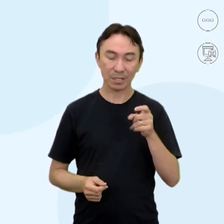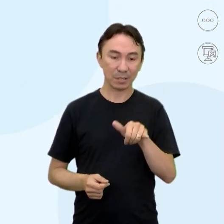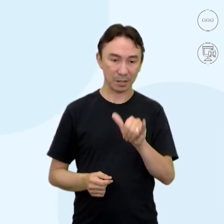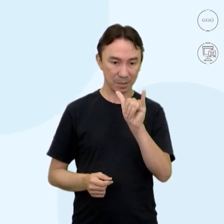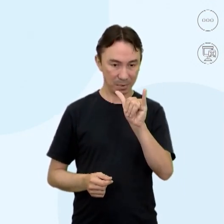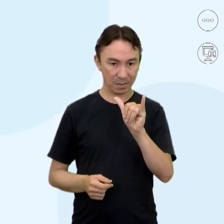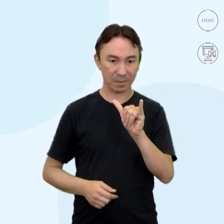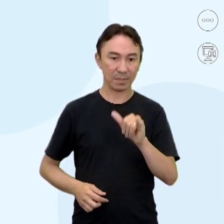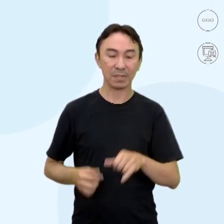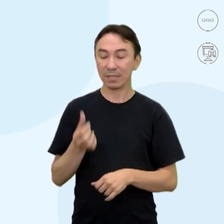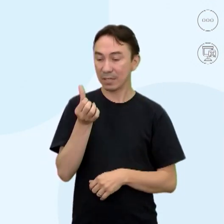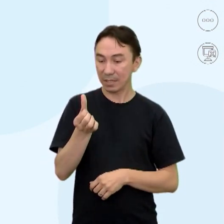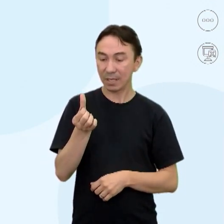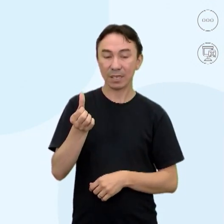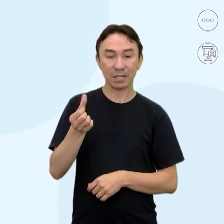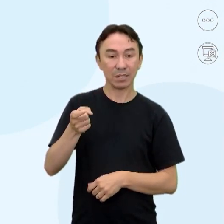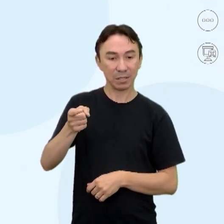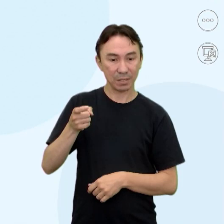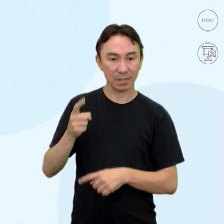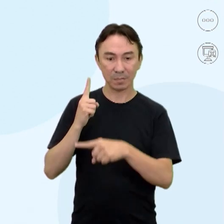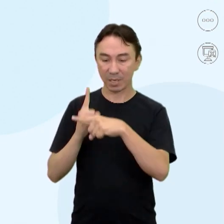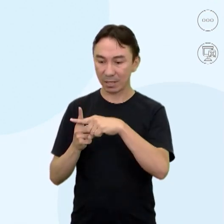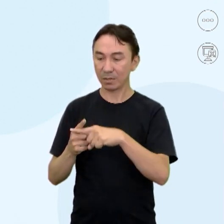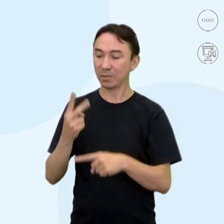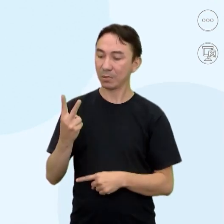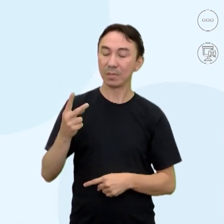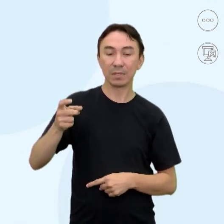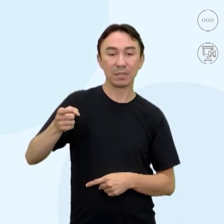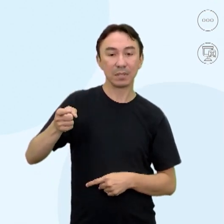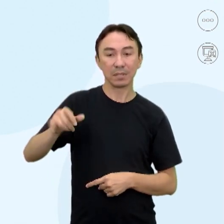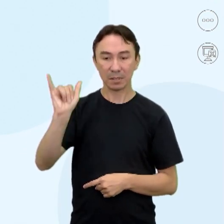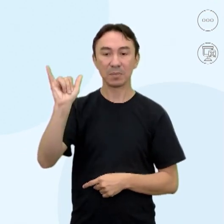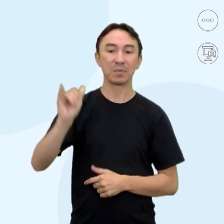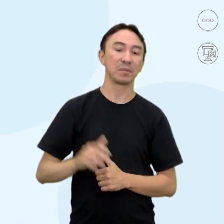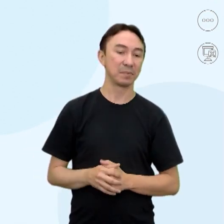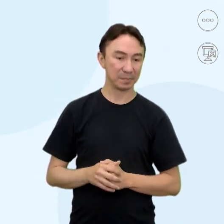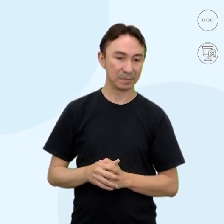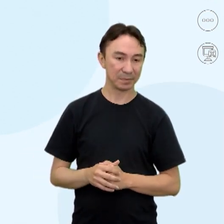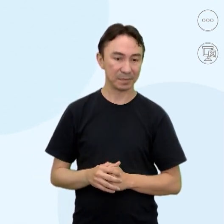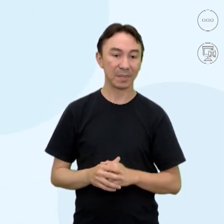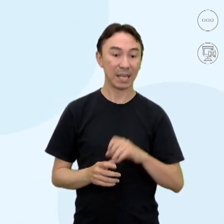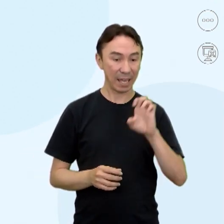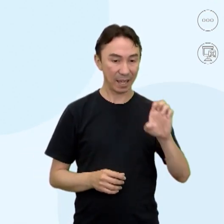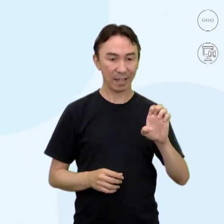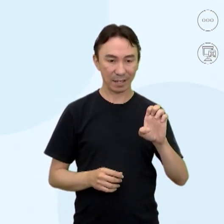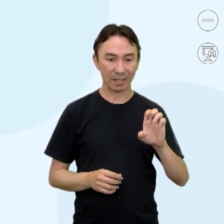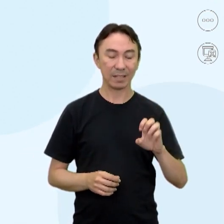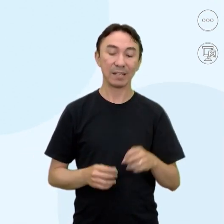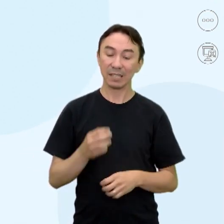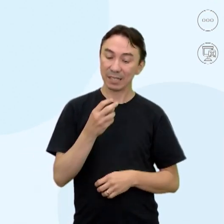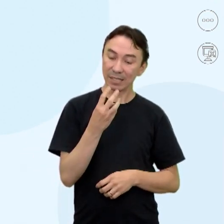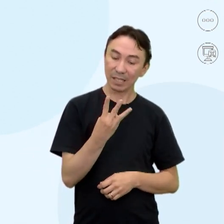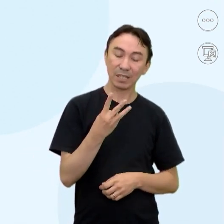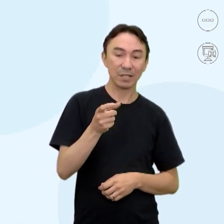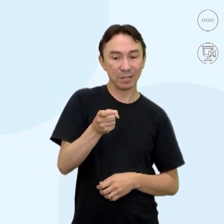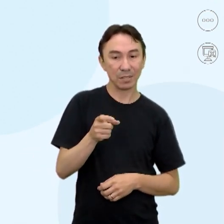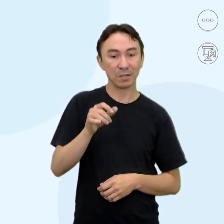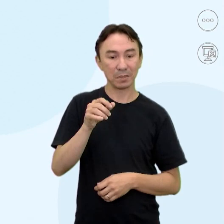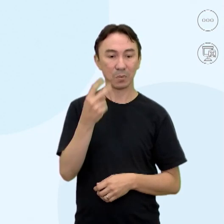no perímetro 6x mais 2y. Na letra E,